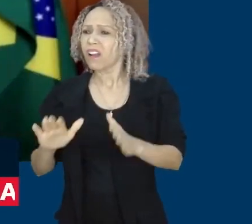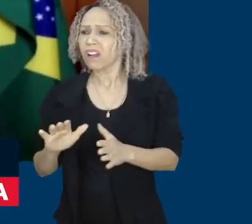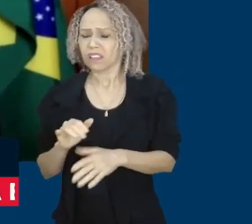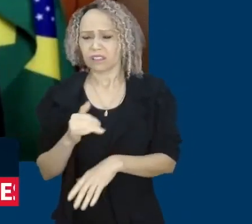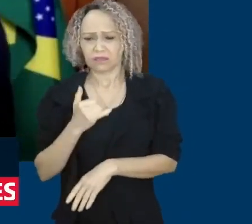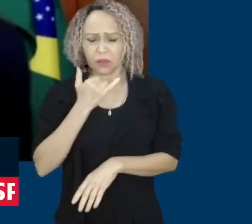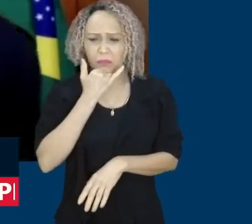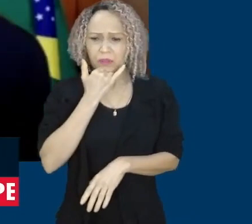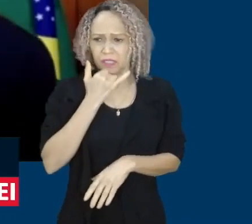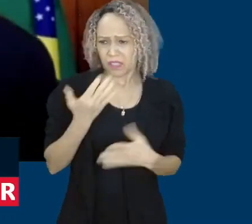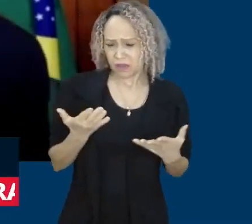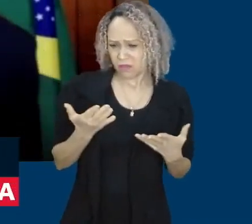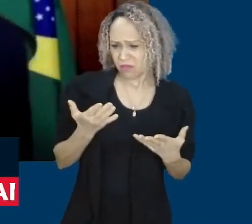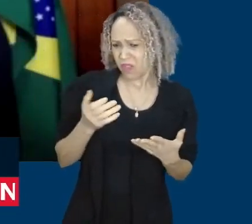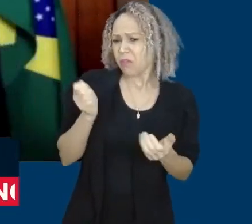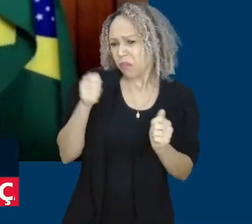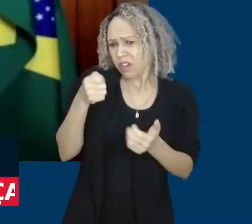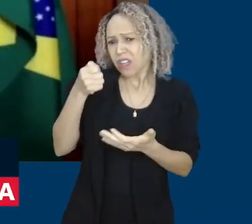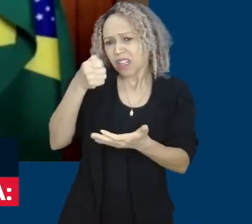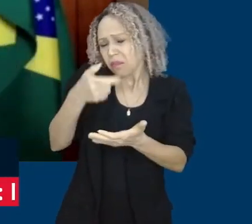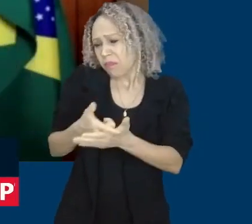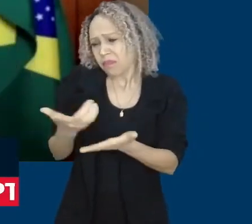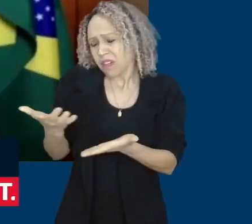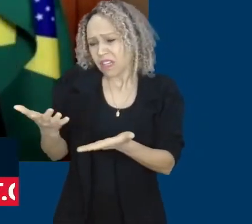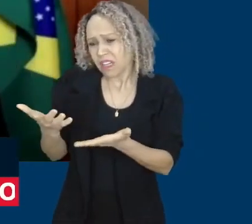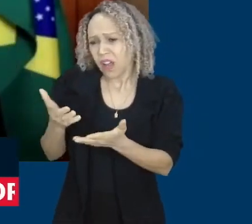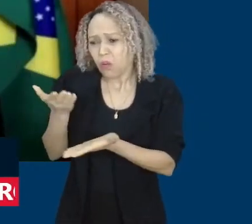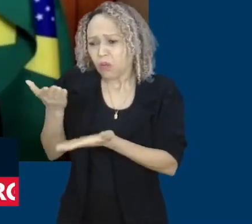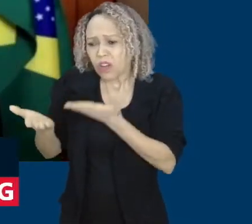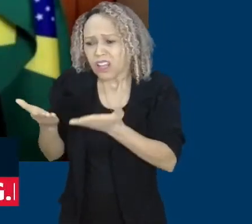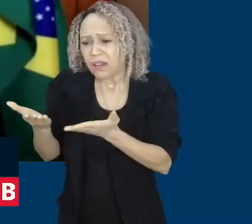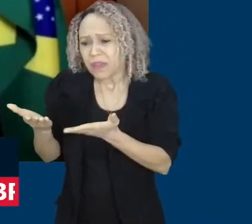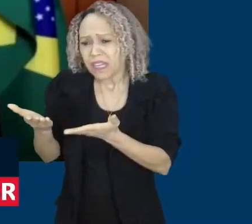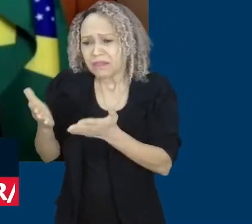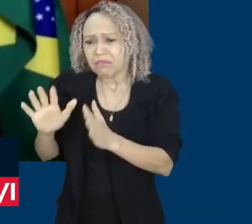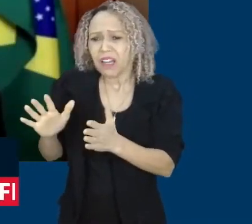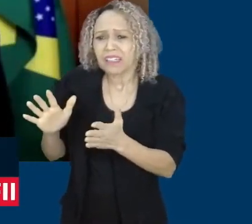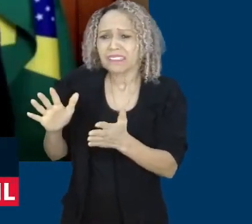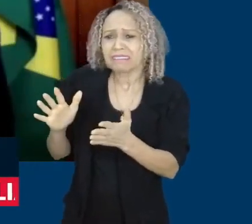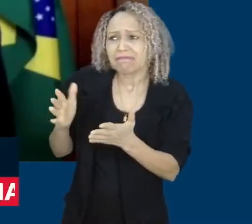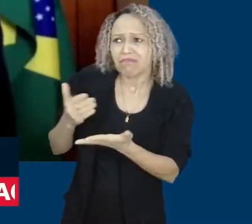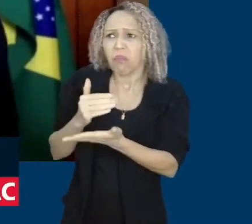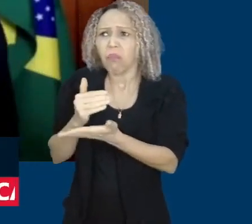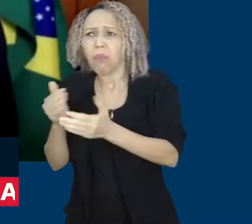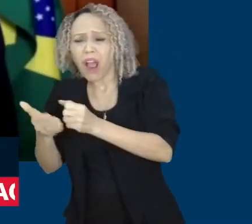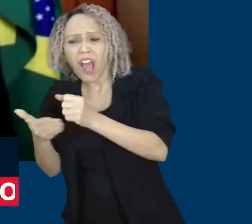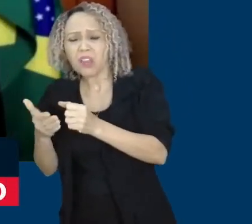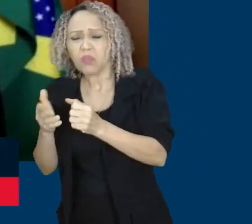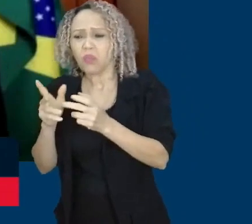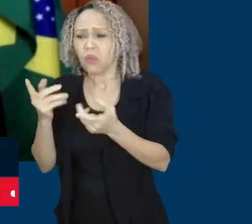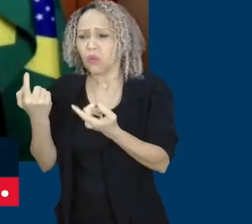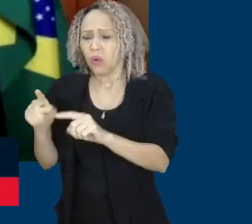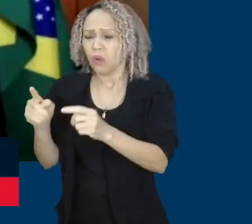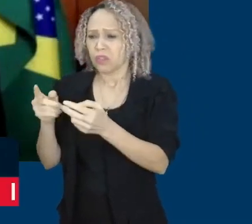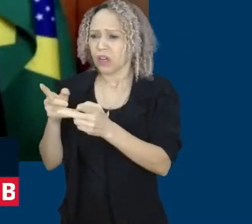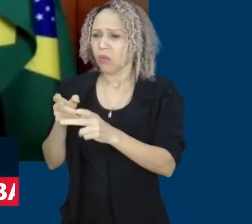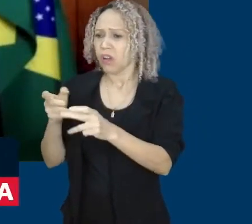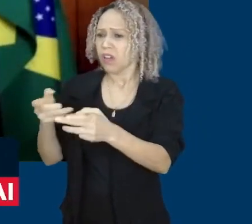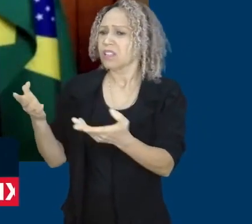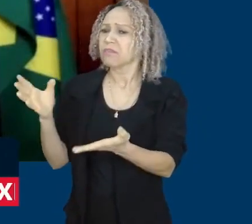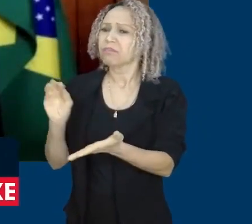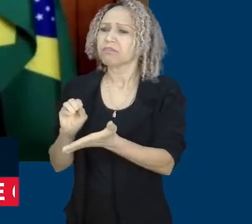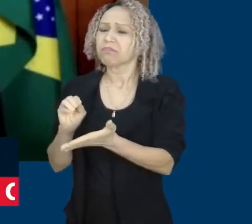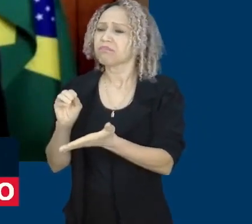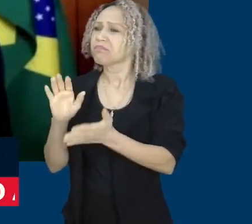ao câncer. Você pode até pagar o professor, mas não paga a alimentação escolar e nem a chegada do aluno até a escola. Então, é mentira o que foi enviado para a Câmara dos